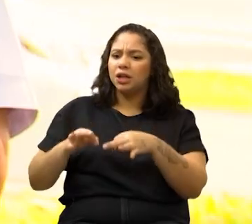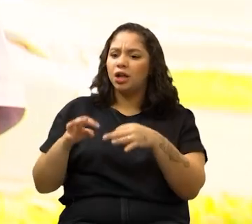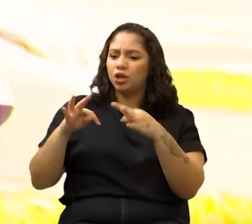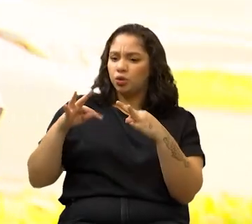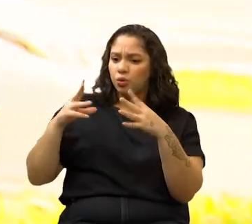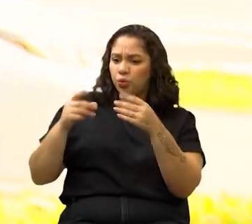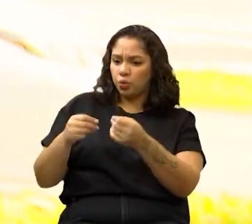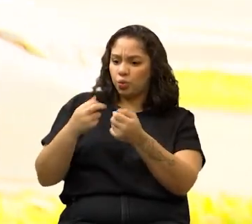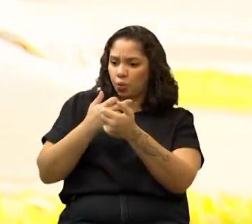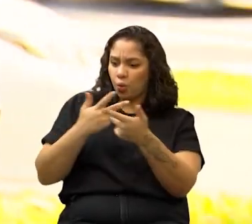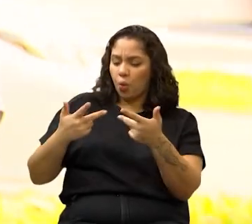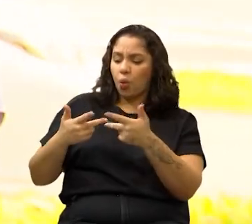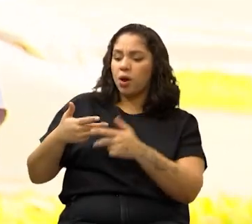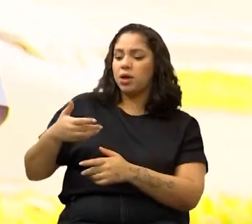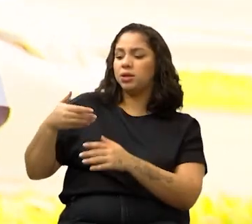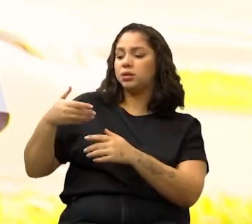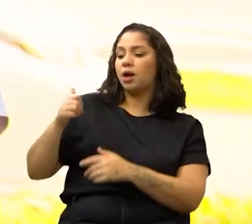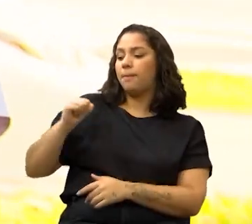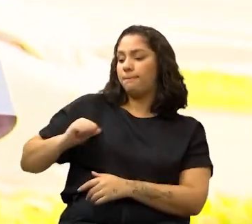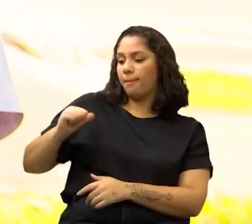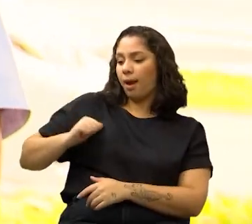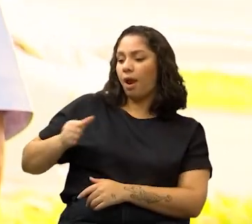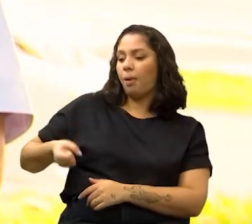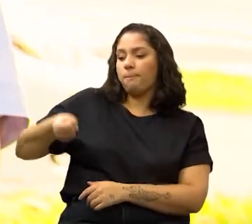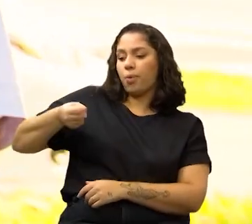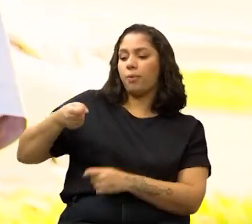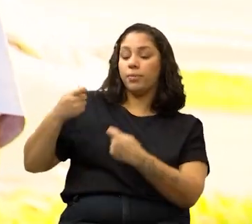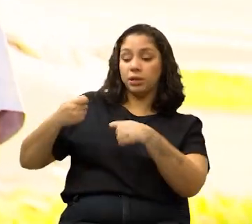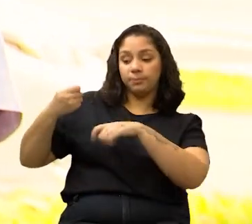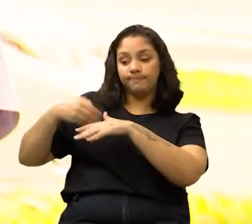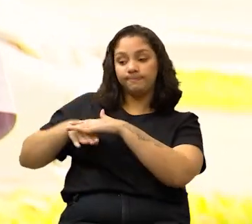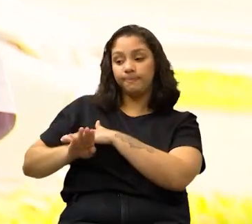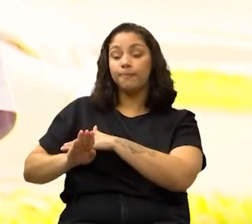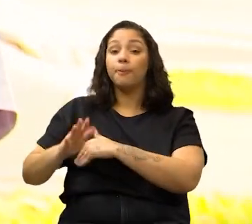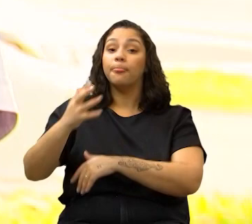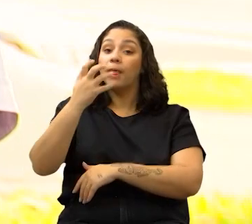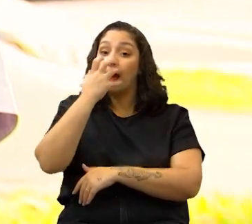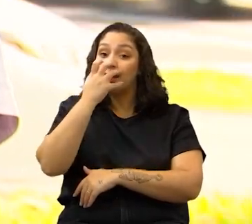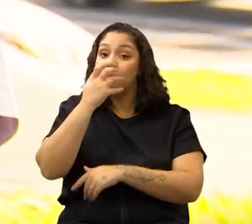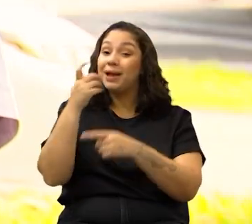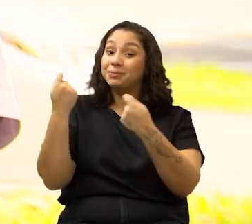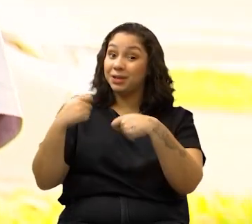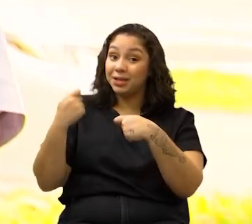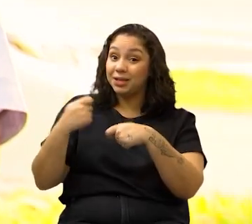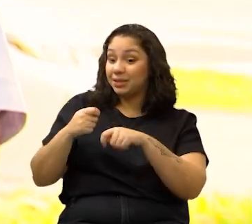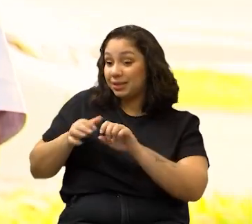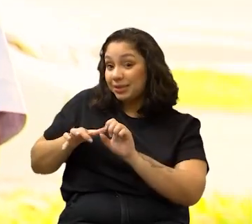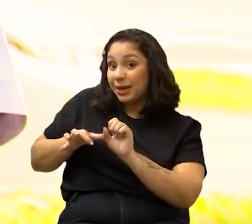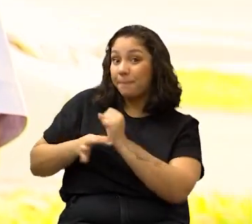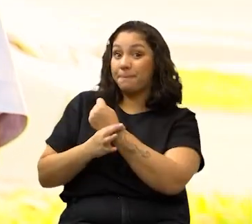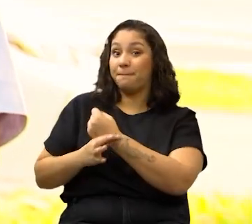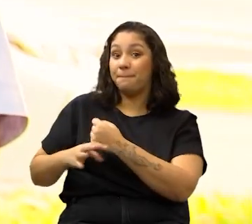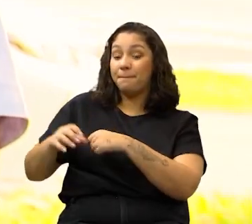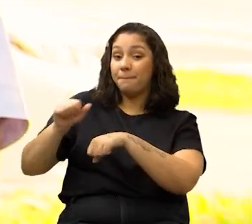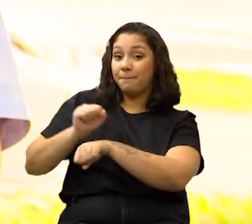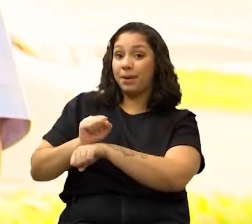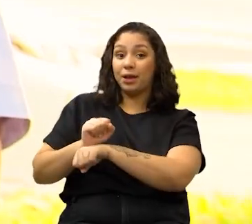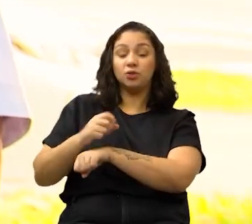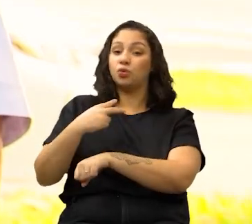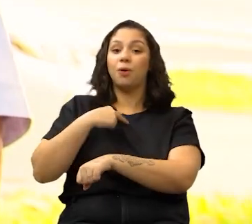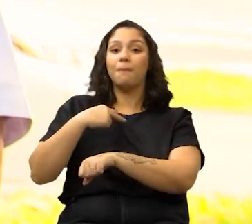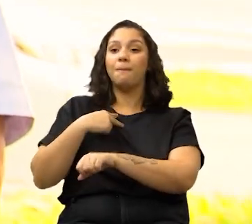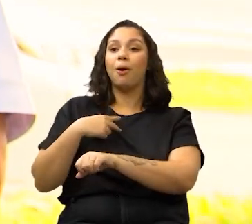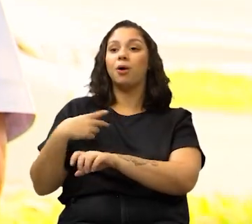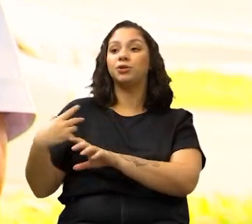Toda a bagagem também ela tem que ser bem acondicionada. Os animais deverão estar presos, jamais em contato com o condutor